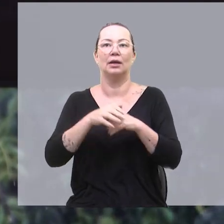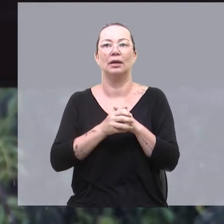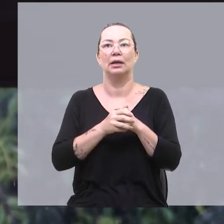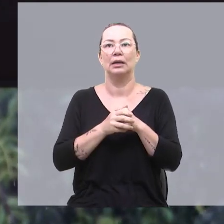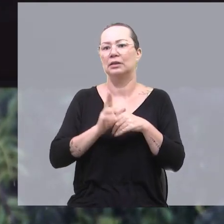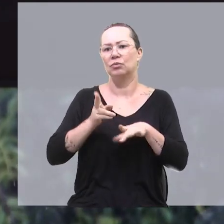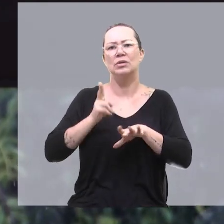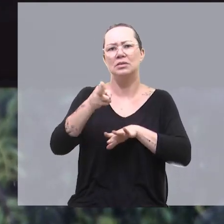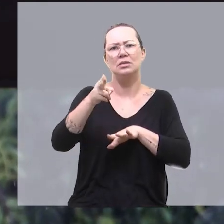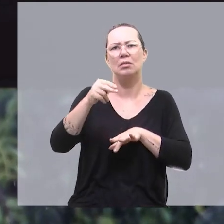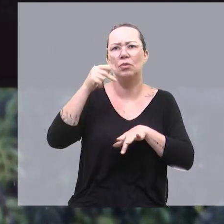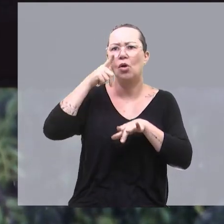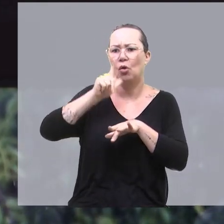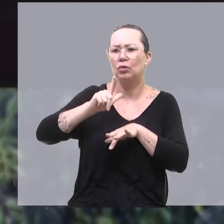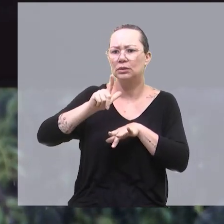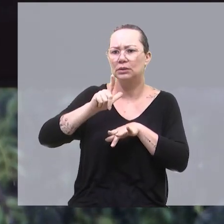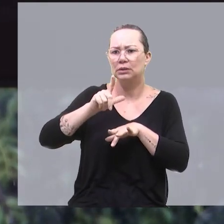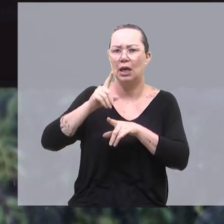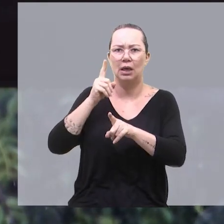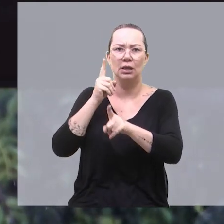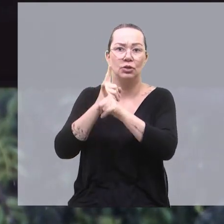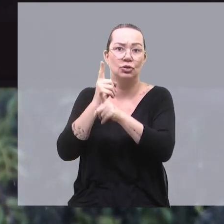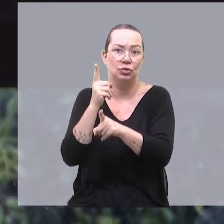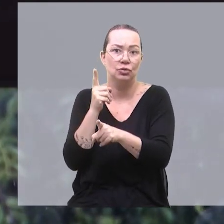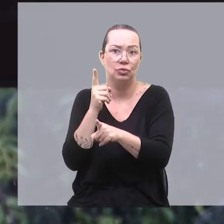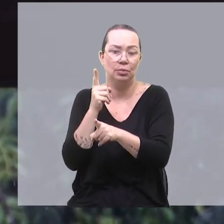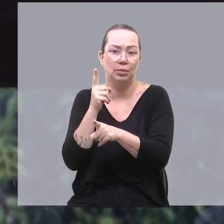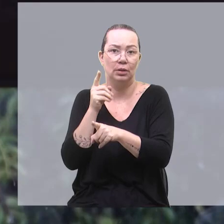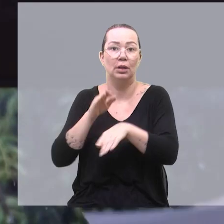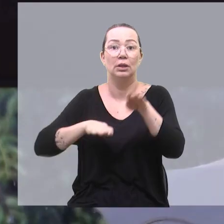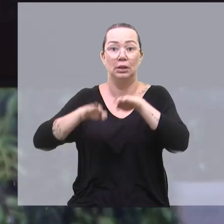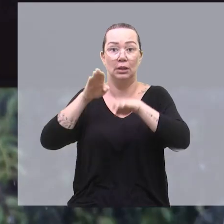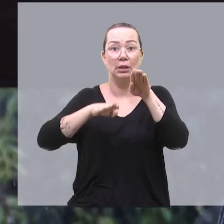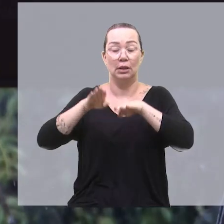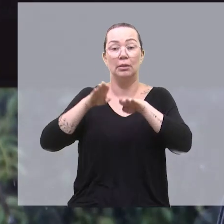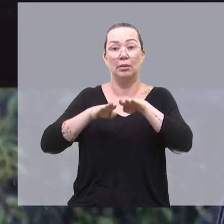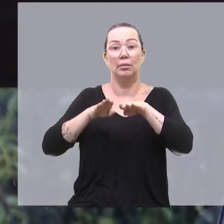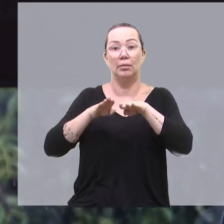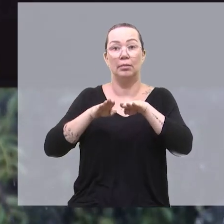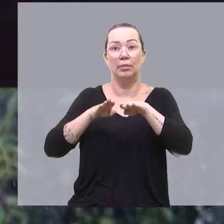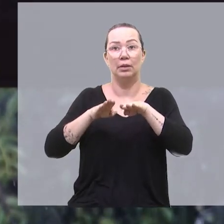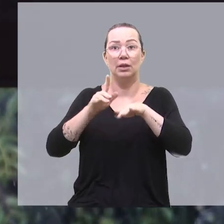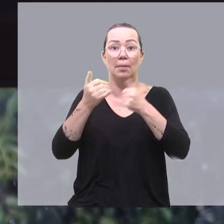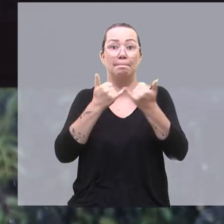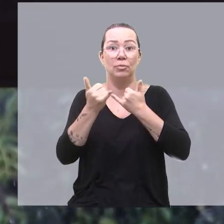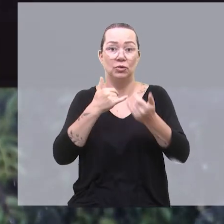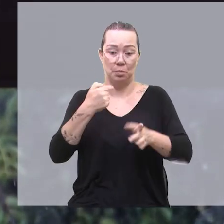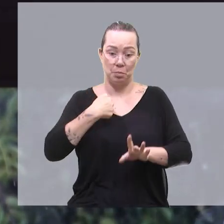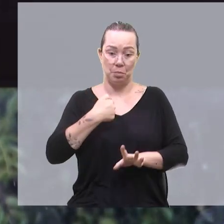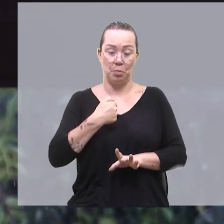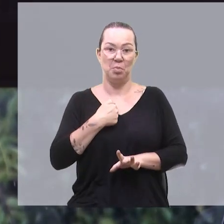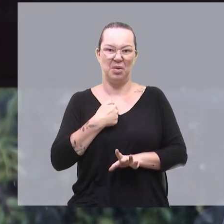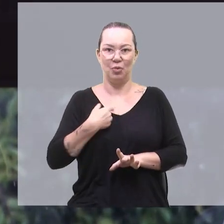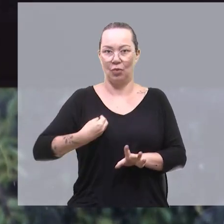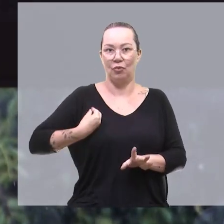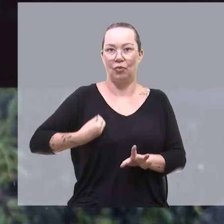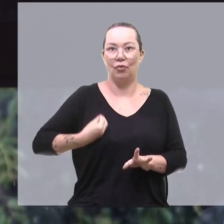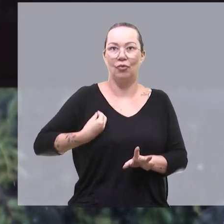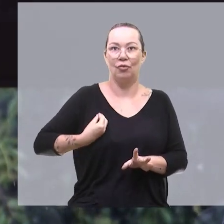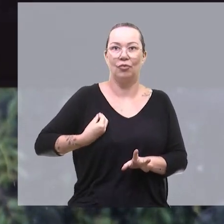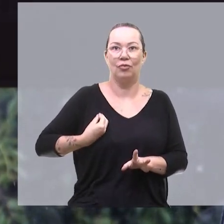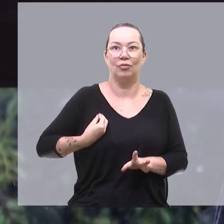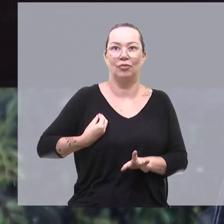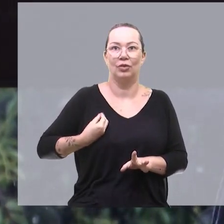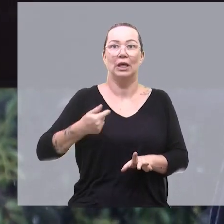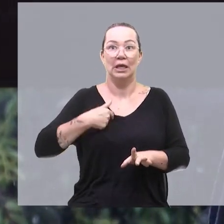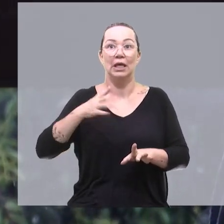autista. Nem sempre a gente consegue detectar, dependendo da graduação. E eu vou te dar um exemplo meu, vivido. E